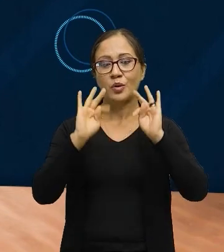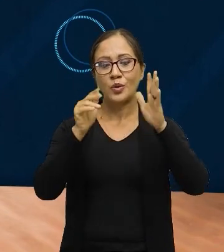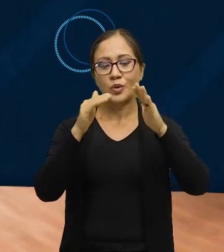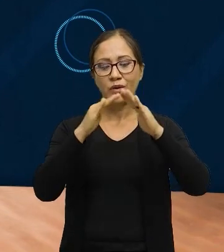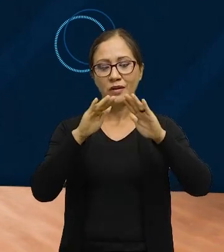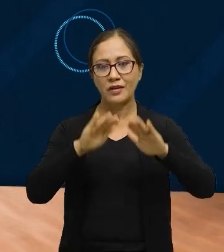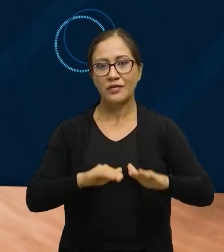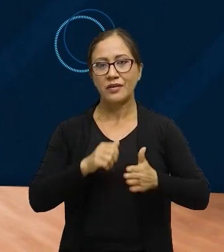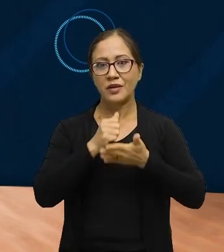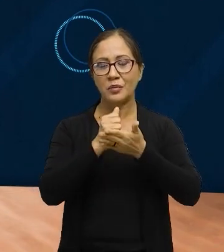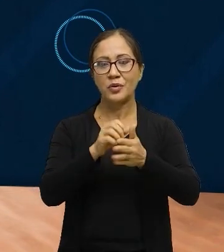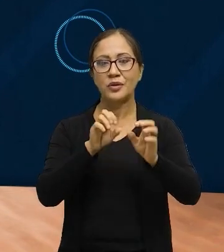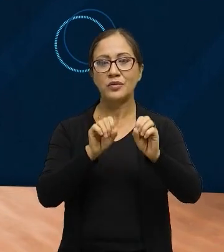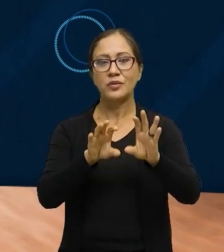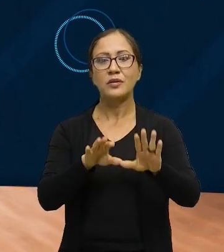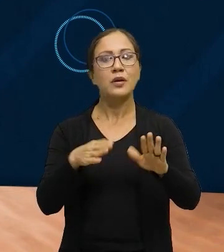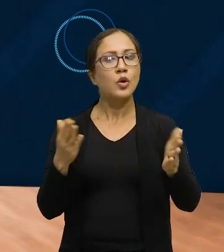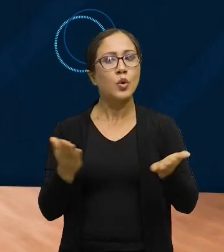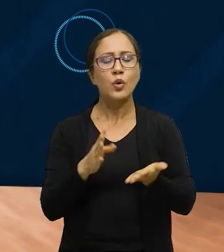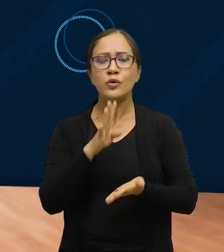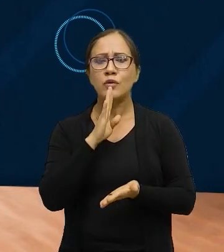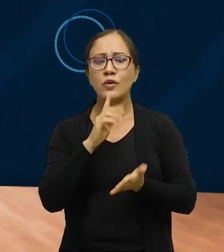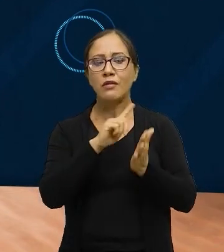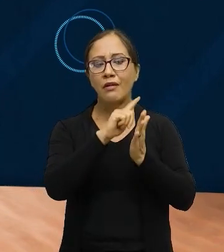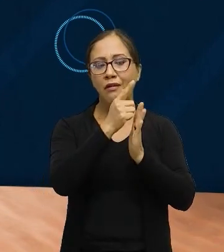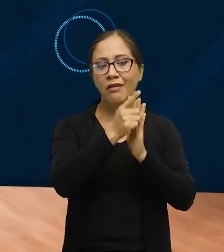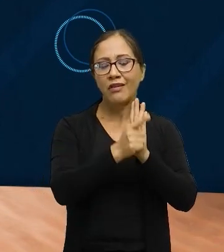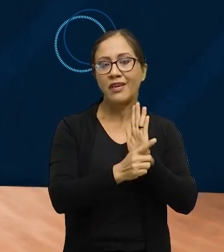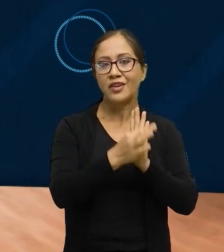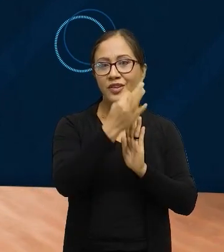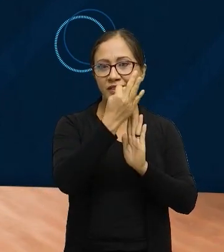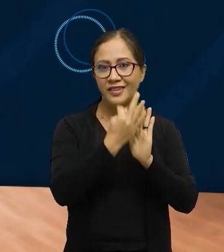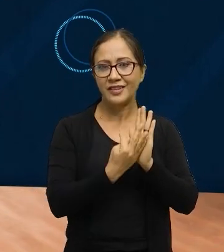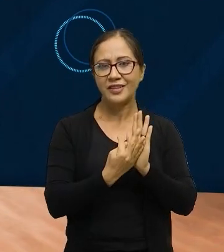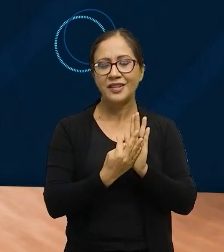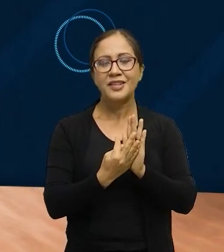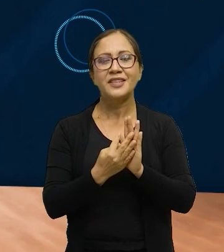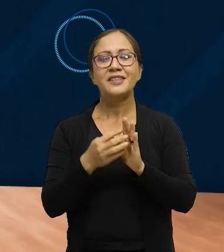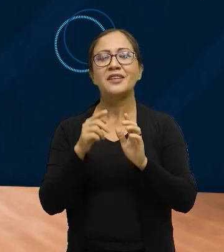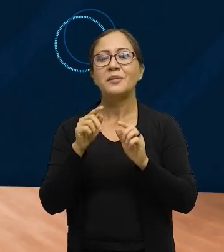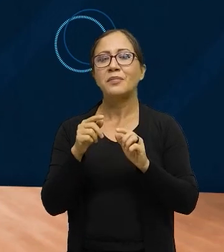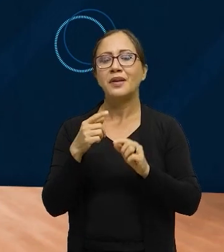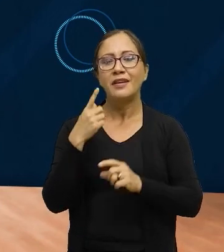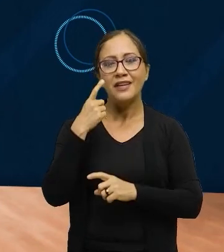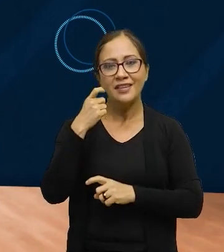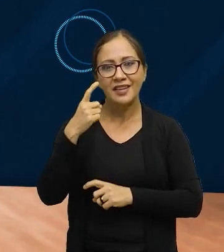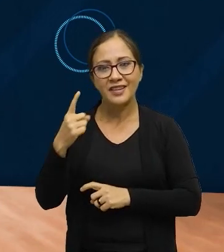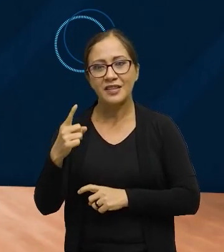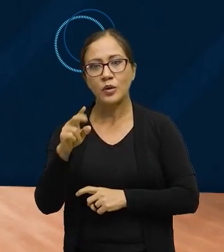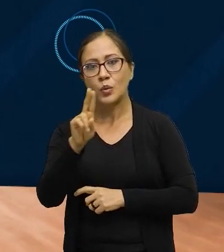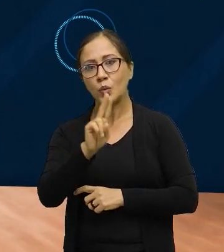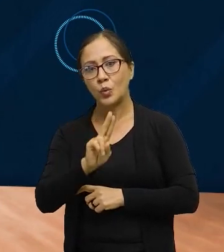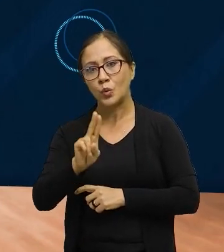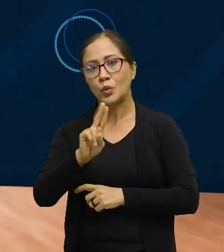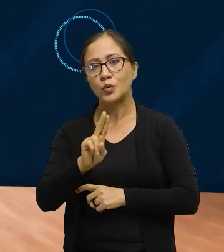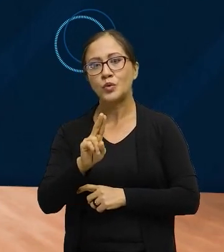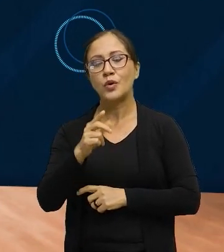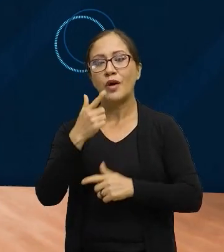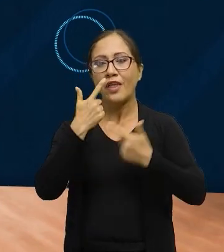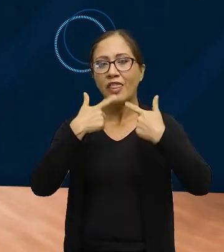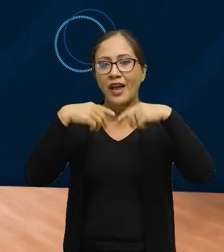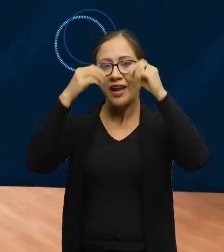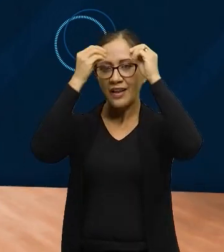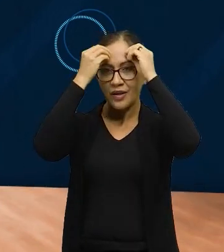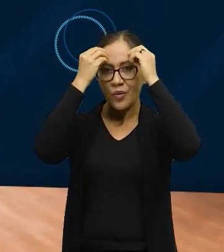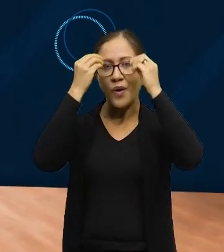gênero textual que é bem interessante por uso da linguagem verbal e a linguagem não verbal. É algo bem colorido